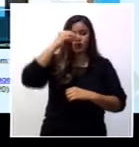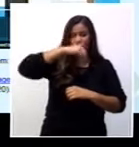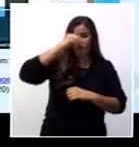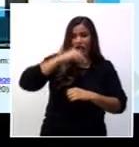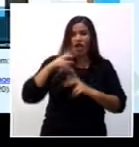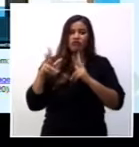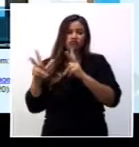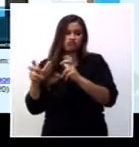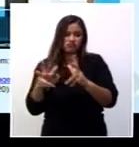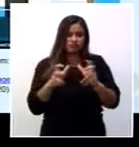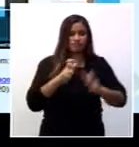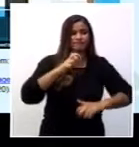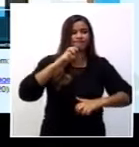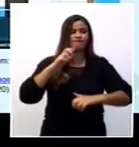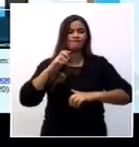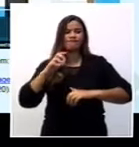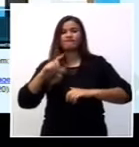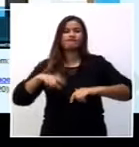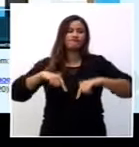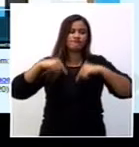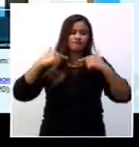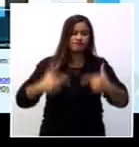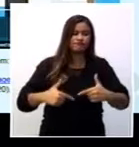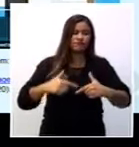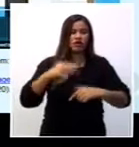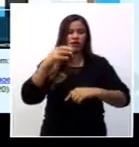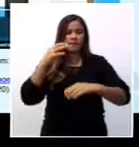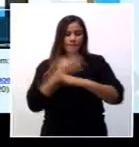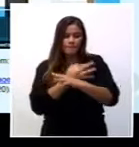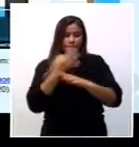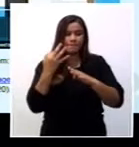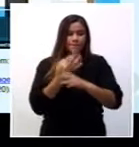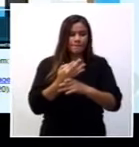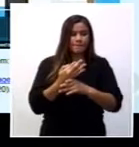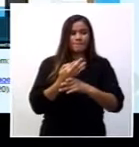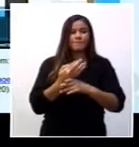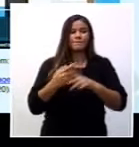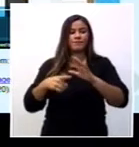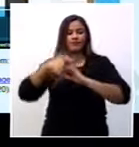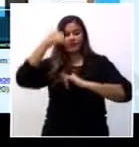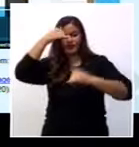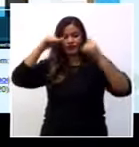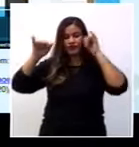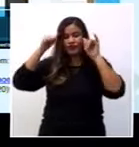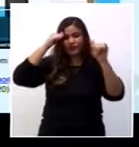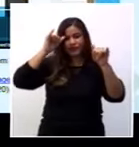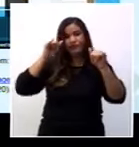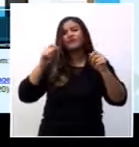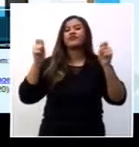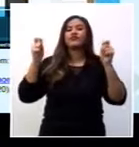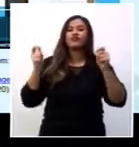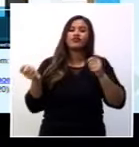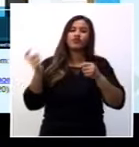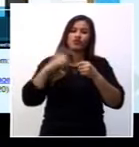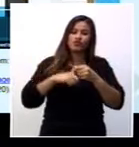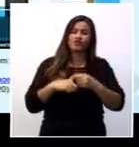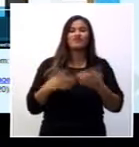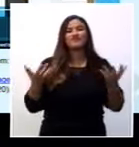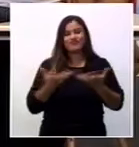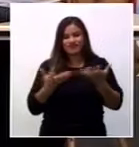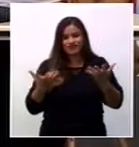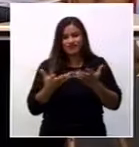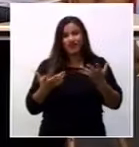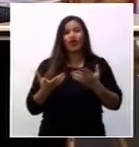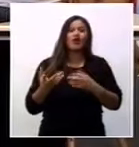percepção, capacidade, resiliência, prevenção e recuperação. Agora a gente vai voltar para a professora Milene,